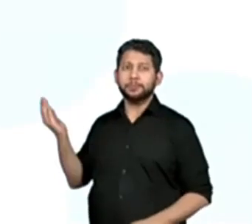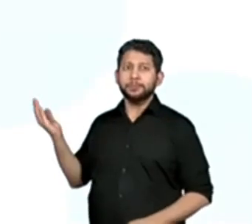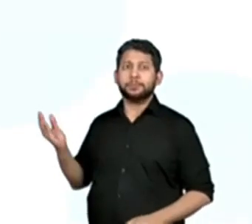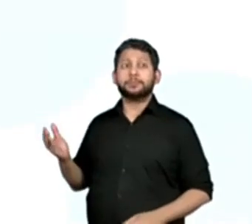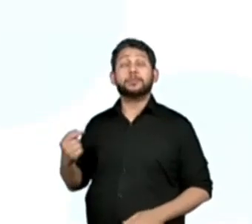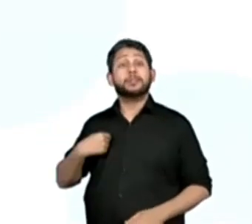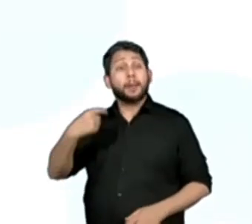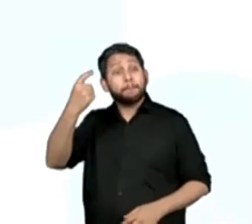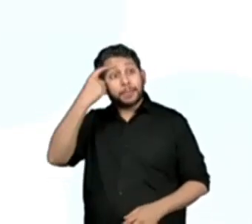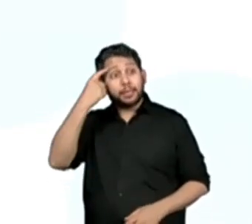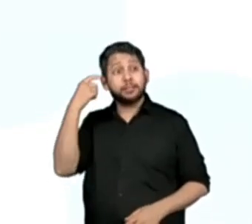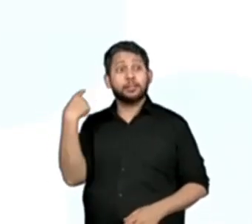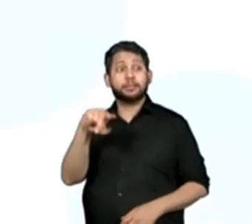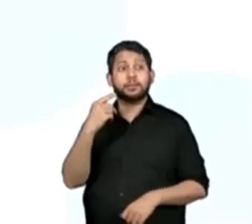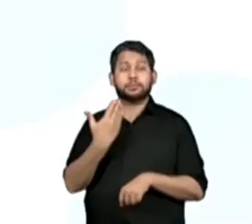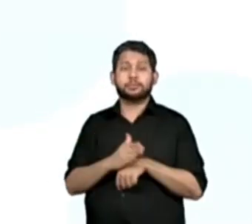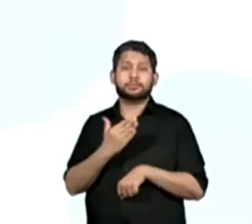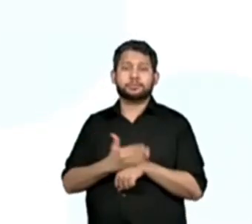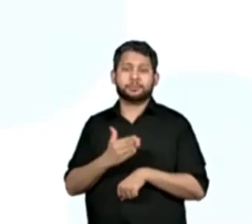Pense e pratique.